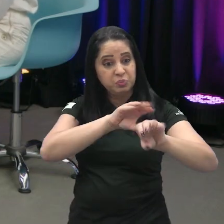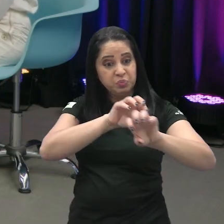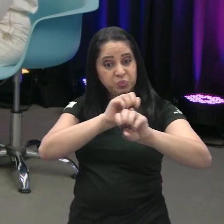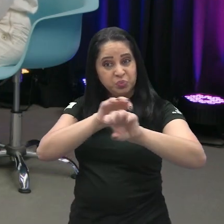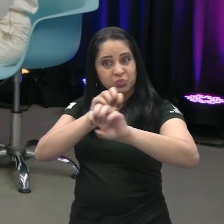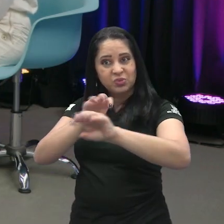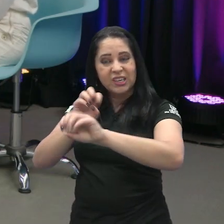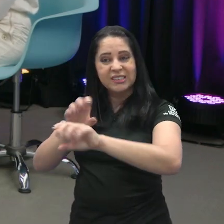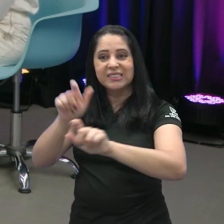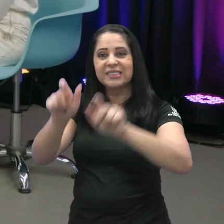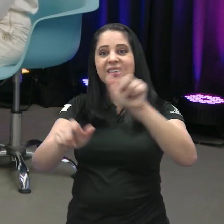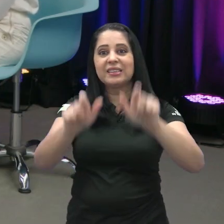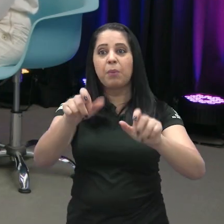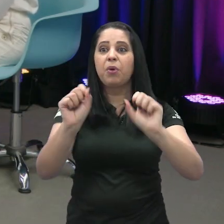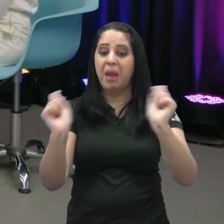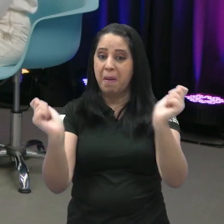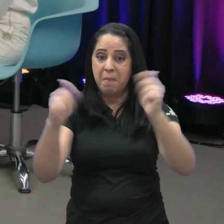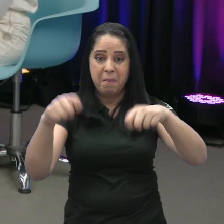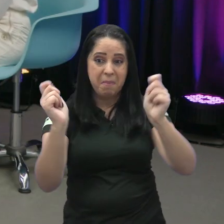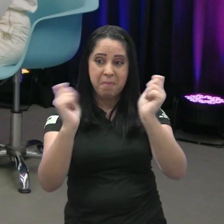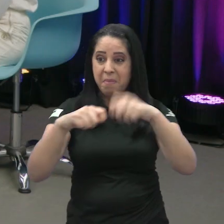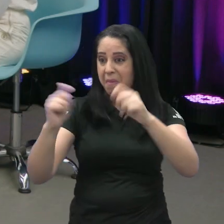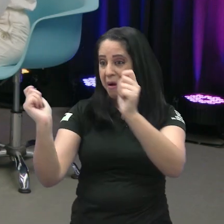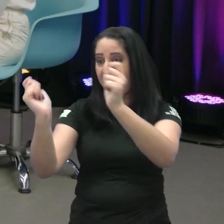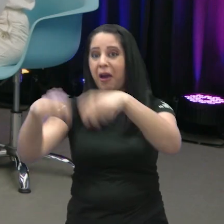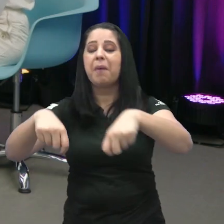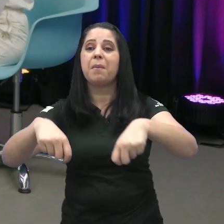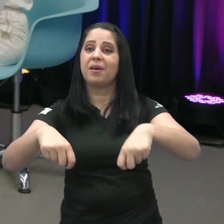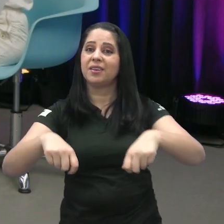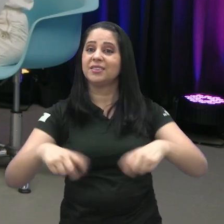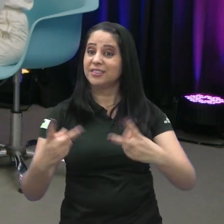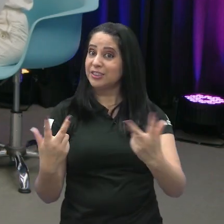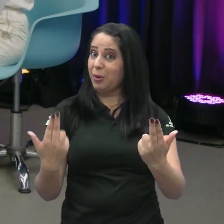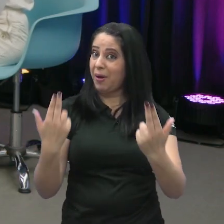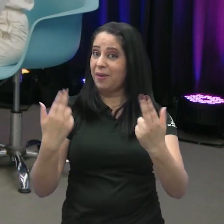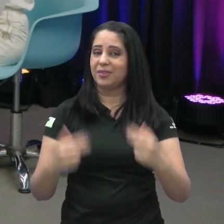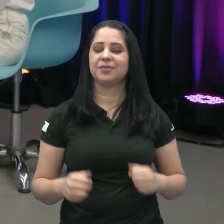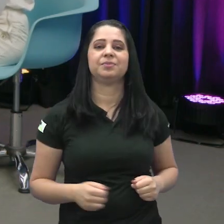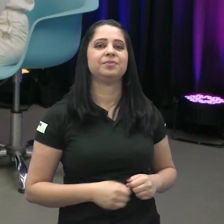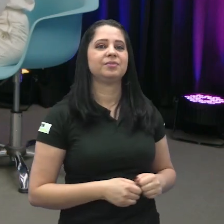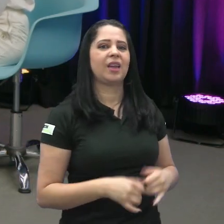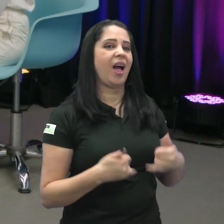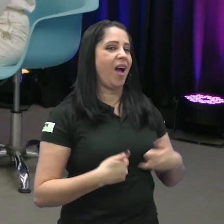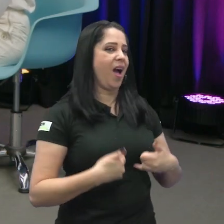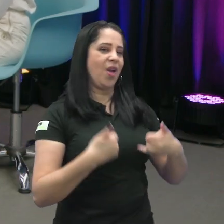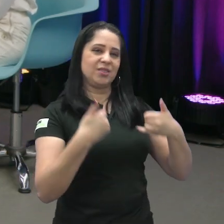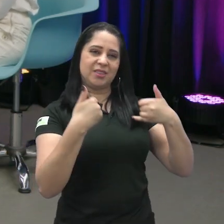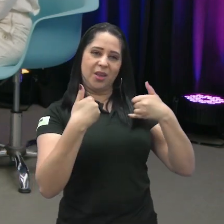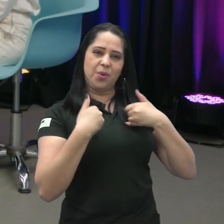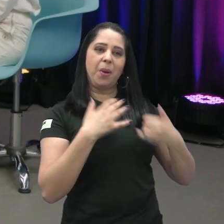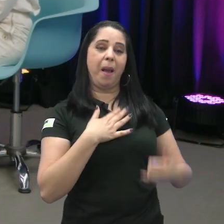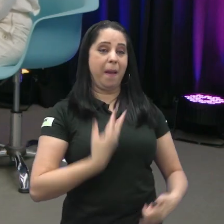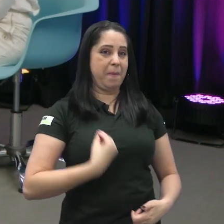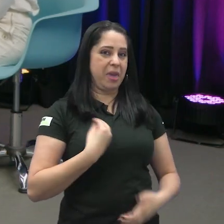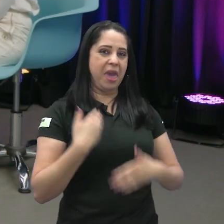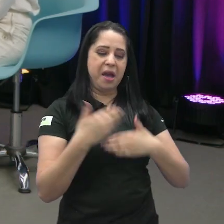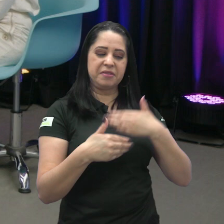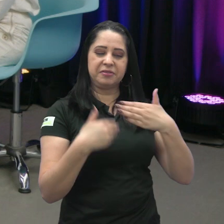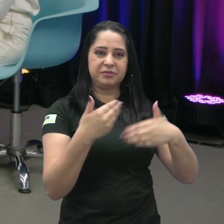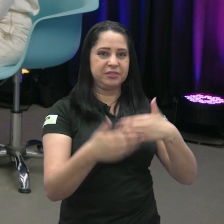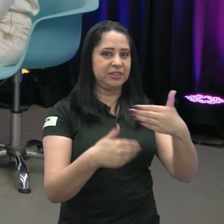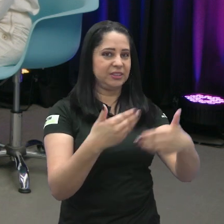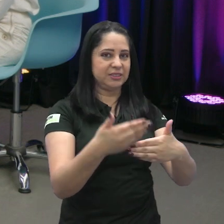as mulheres que pode, sim, brilhar em todas as áreas, em todos os seus planos de vida. Sim, eu tenho muito orgulho de toda a minha trajetória, de